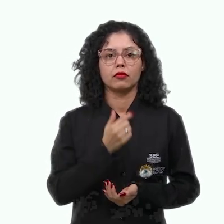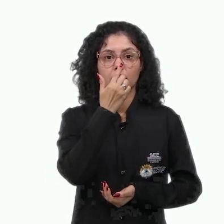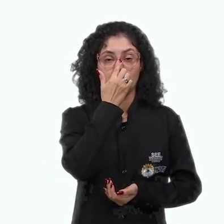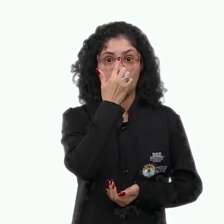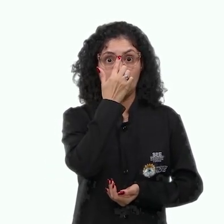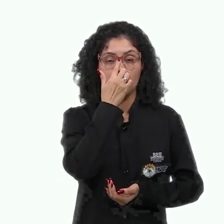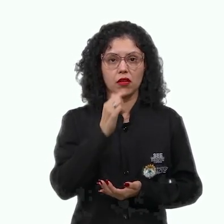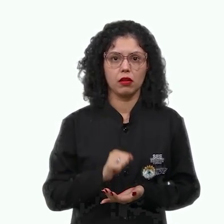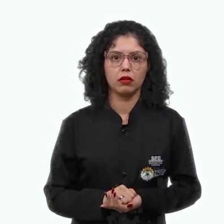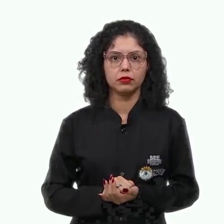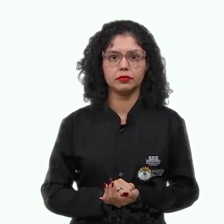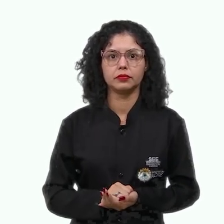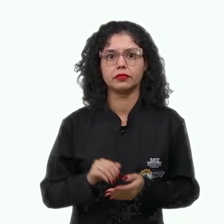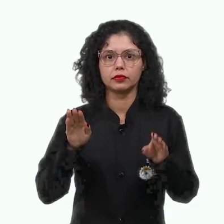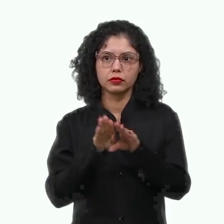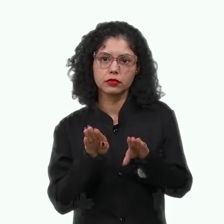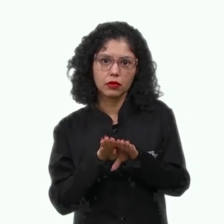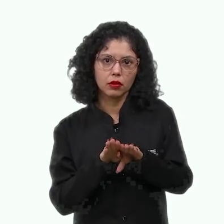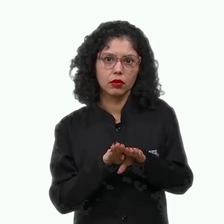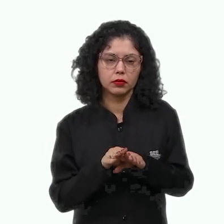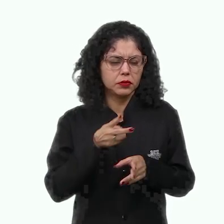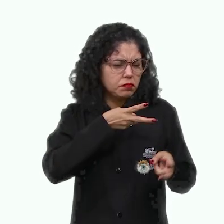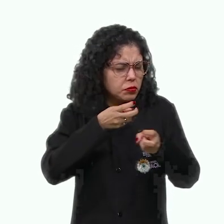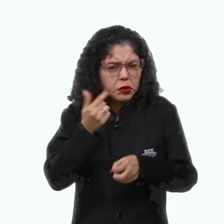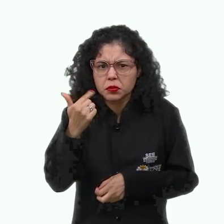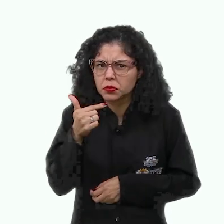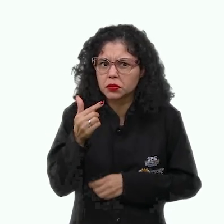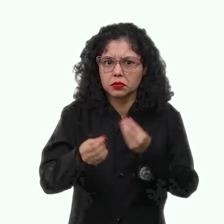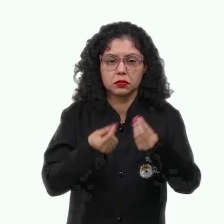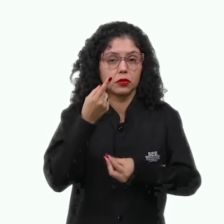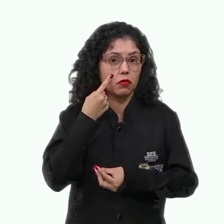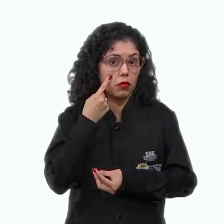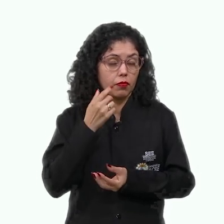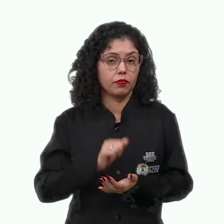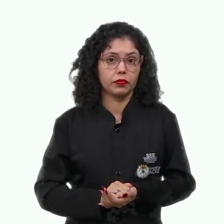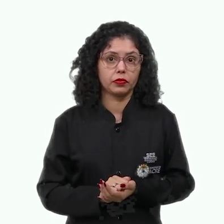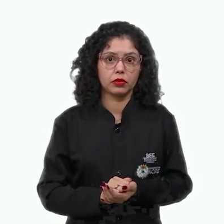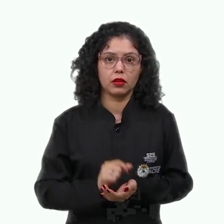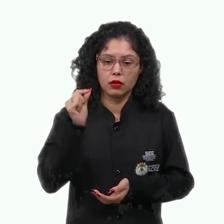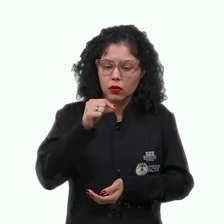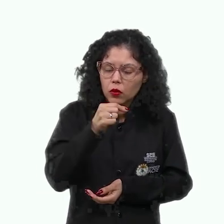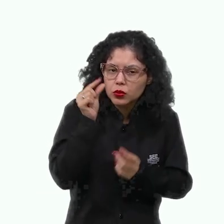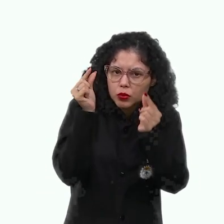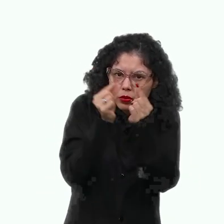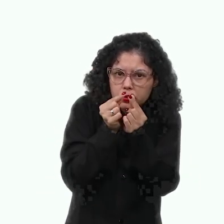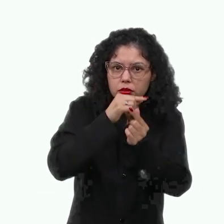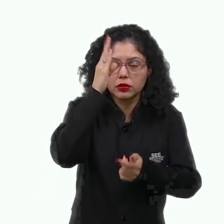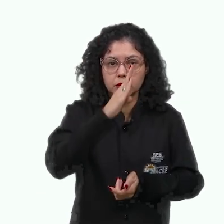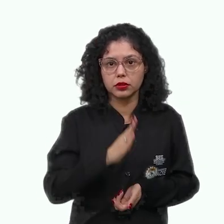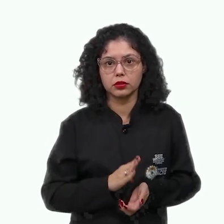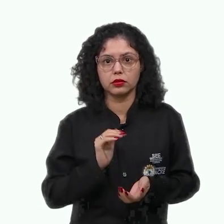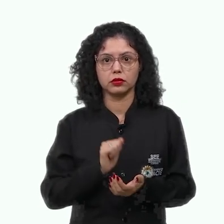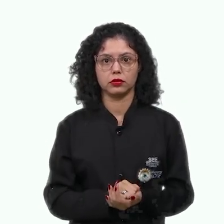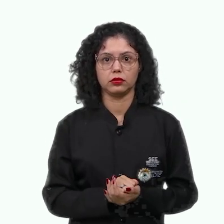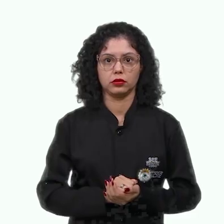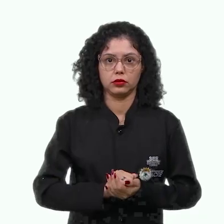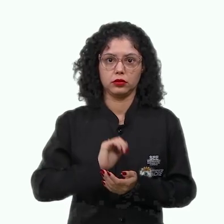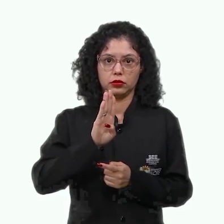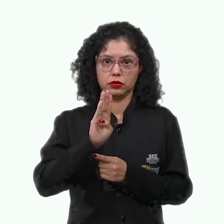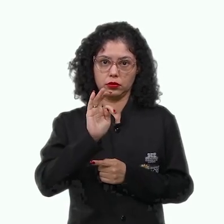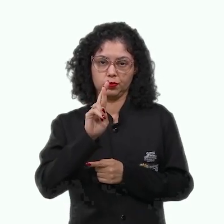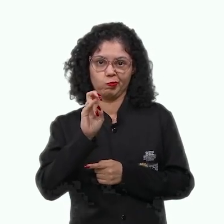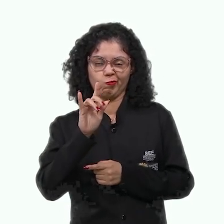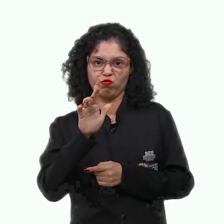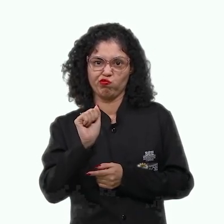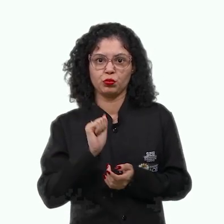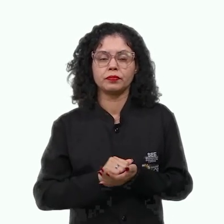ponta de alfinete, tá? Ela é quase imperceptível ao olho nu. Então, ela é uma vespa usada no Brasil contra a broca de